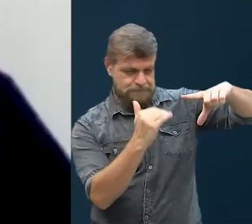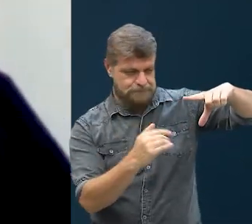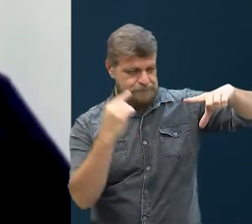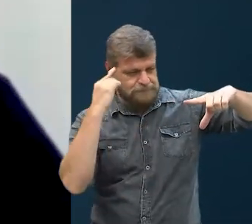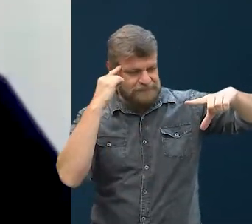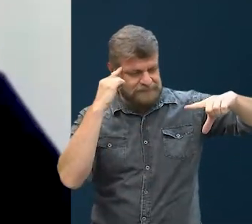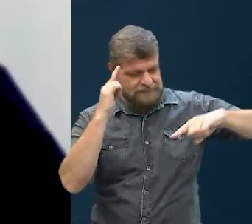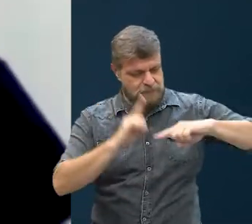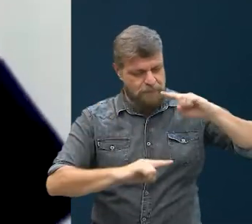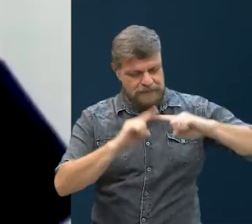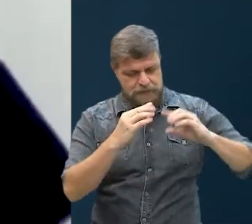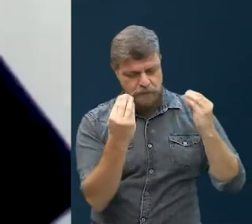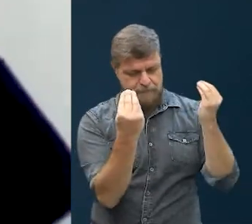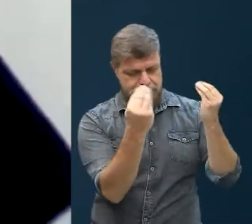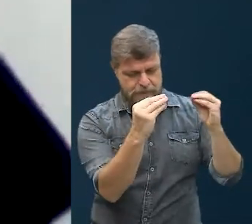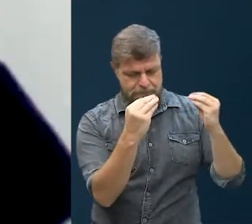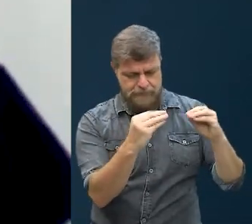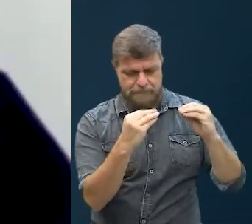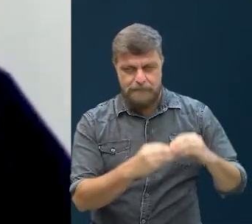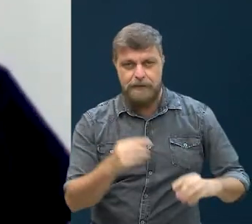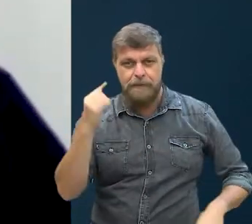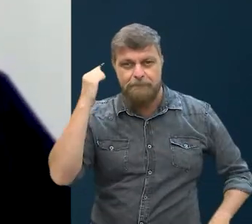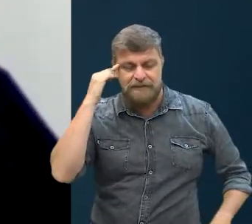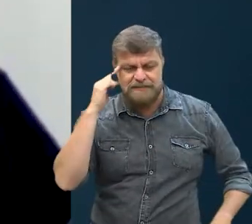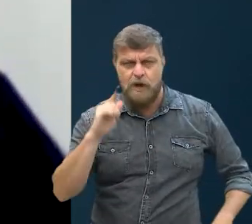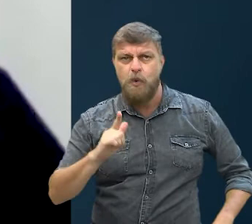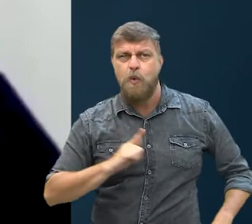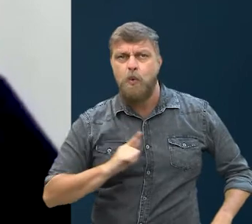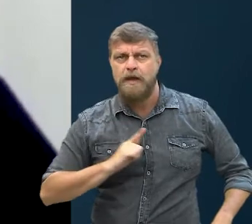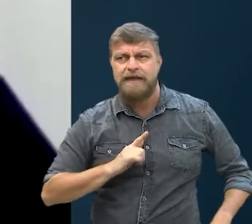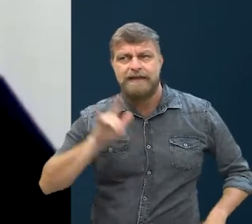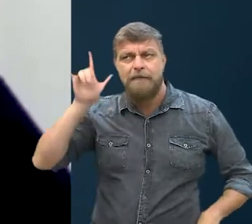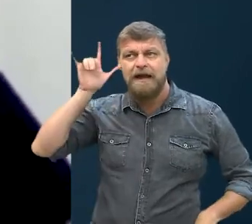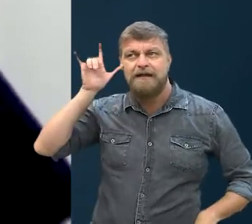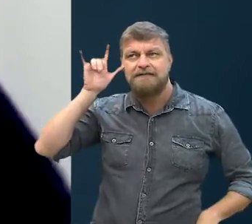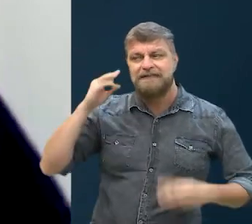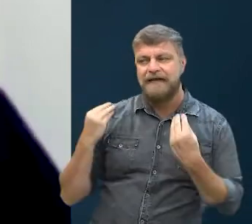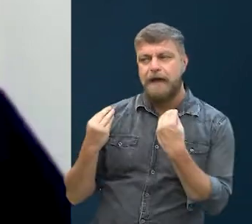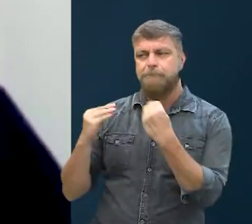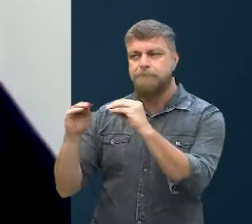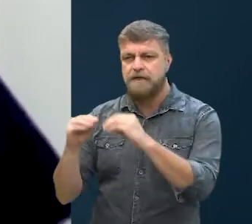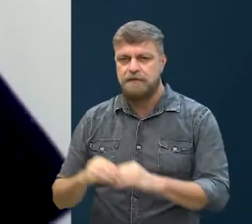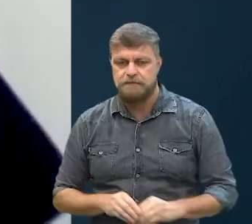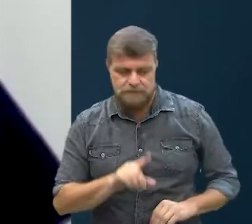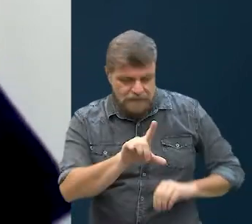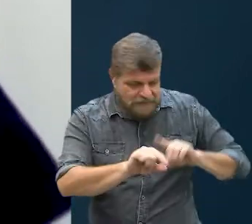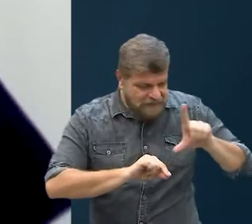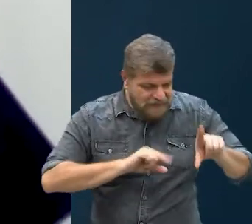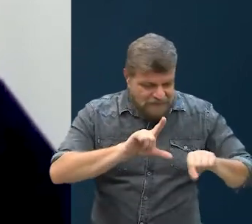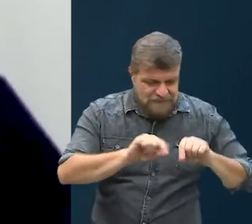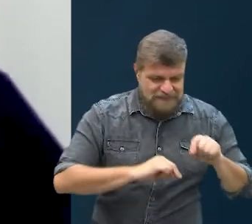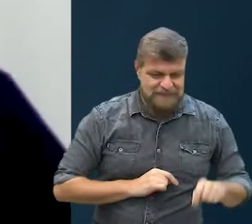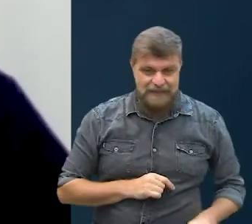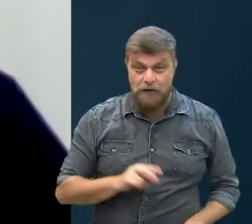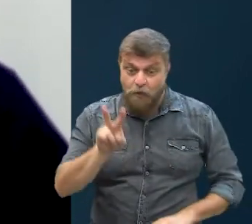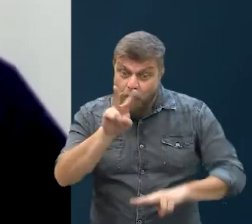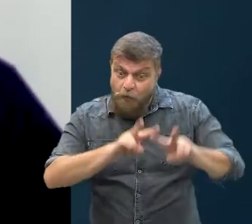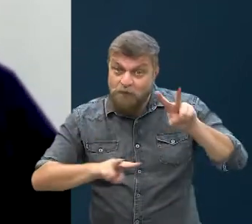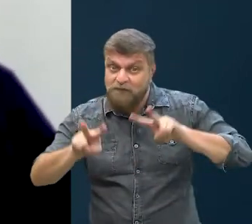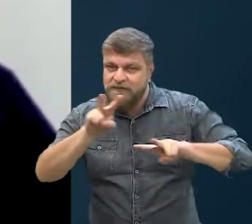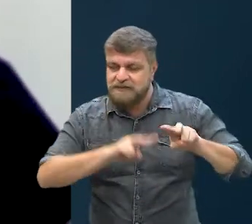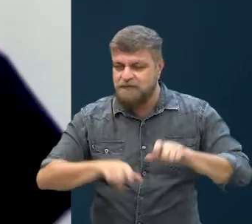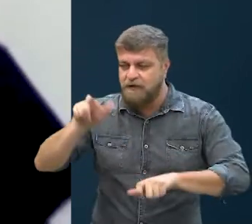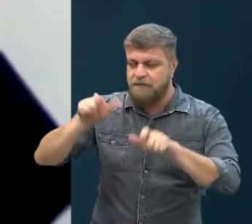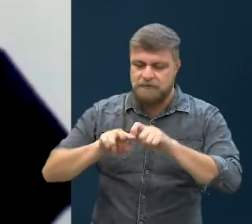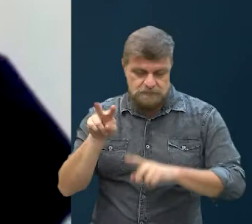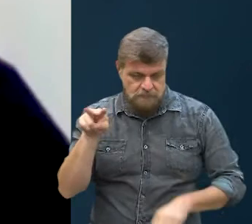os produtos, que produto seria instagramável, né? Qual deles teria um visual super